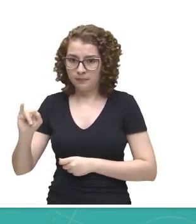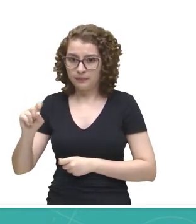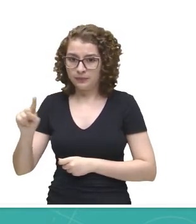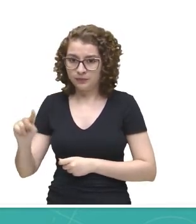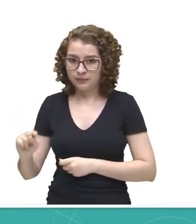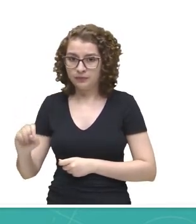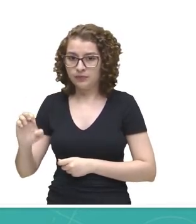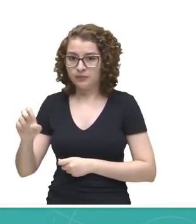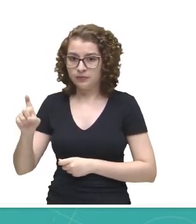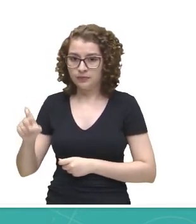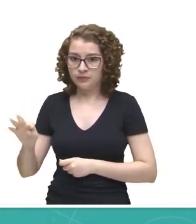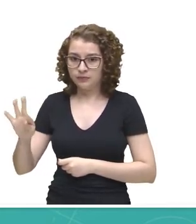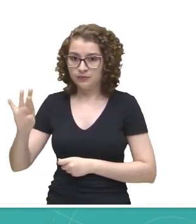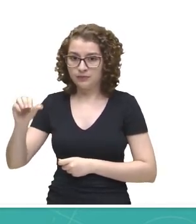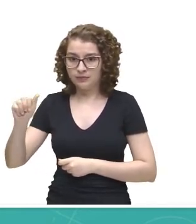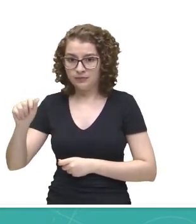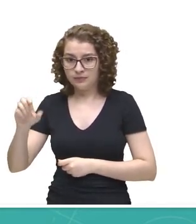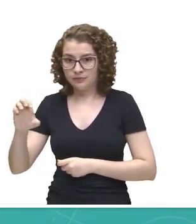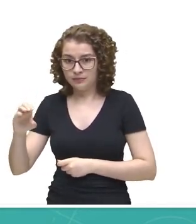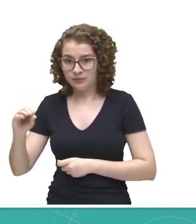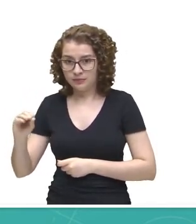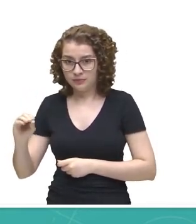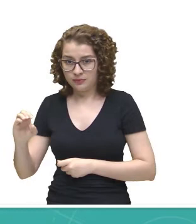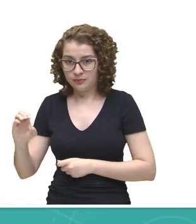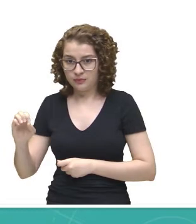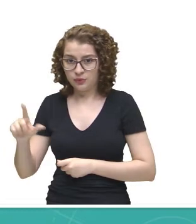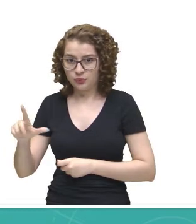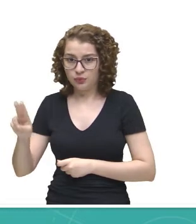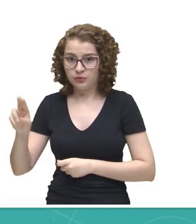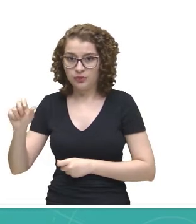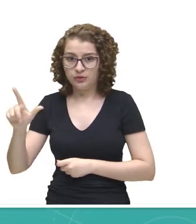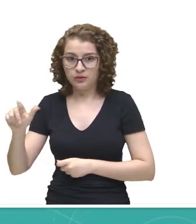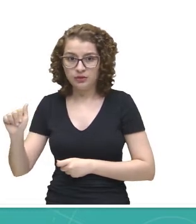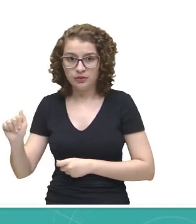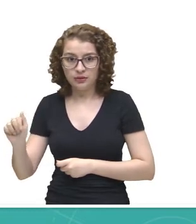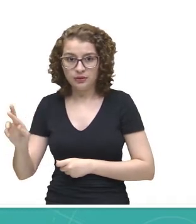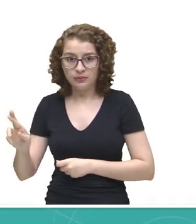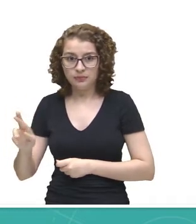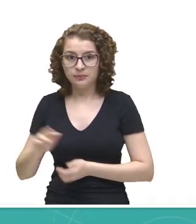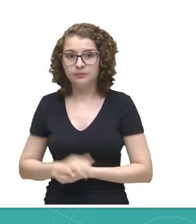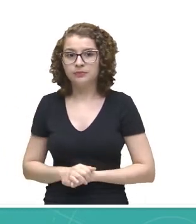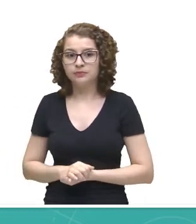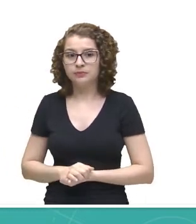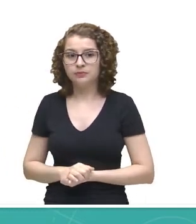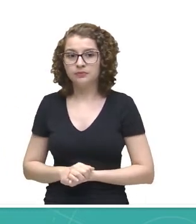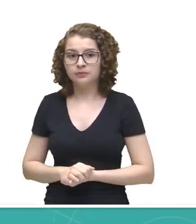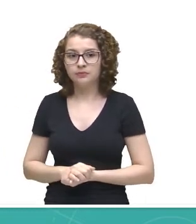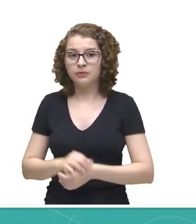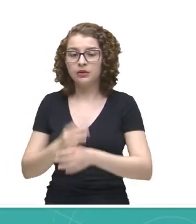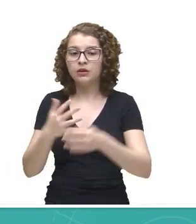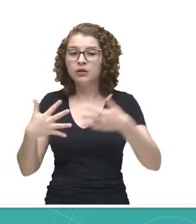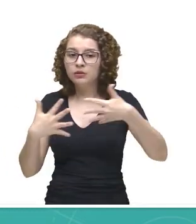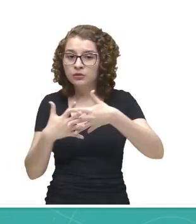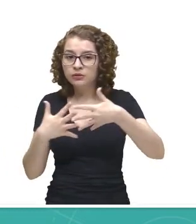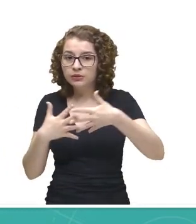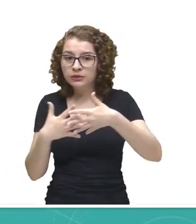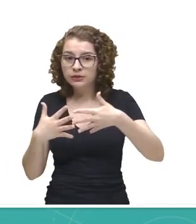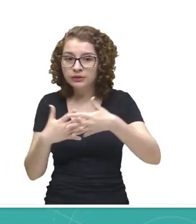Muito bem. E por último, a gente tem aqui o tecido sanguíneo. É o tecido que forma o sangue, como o